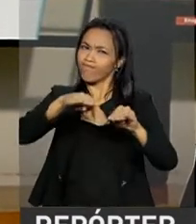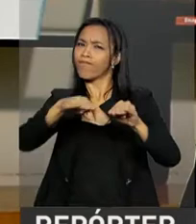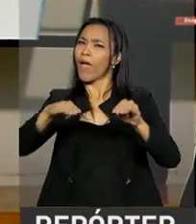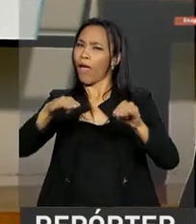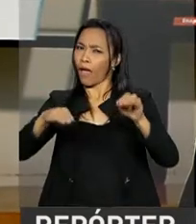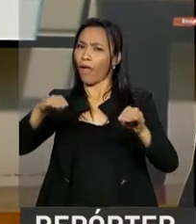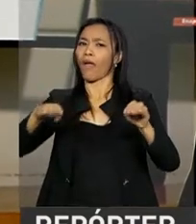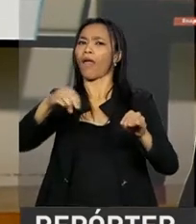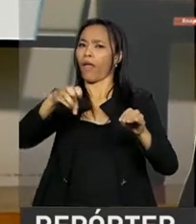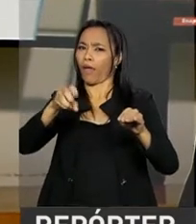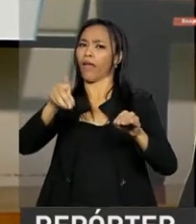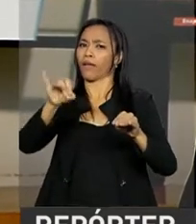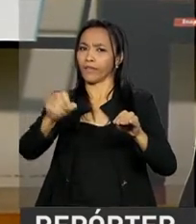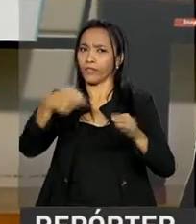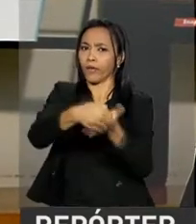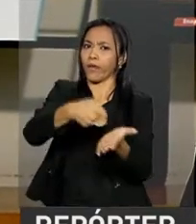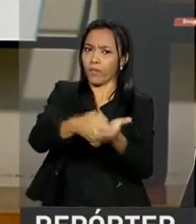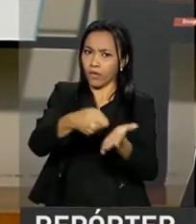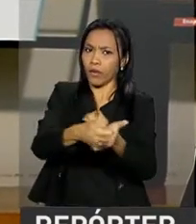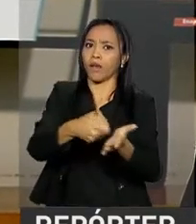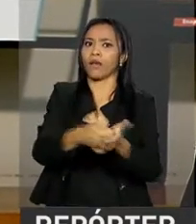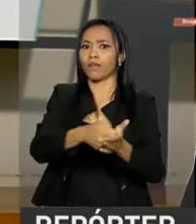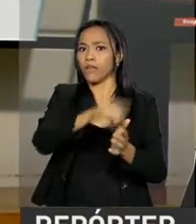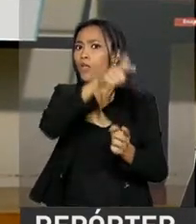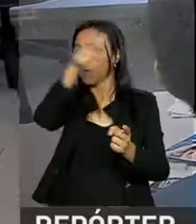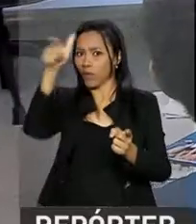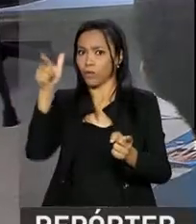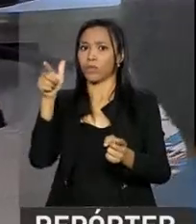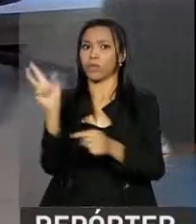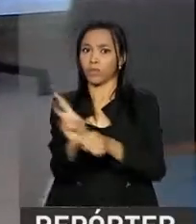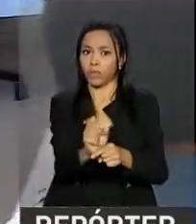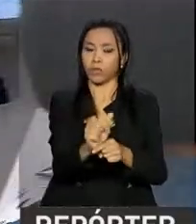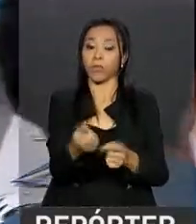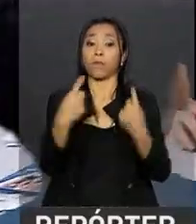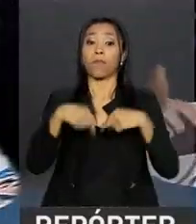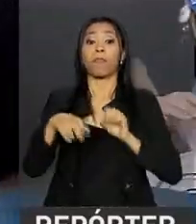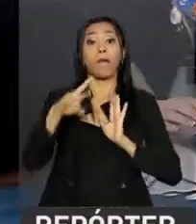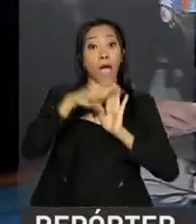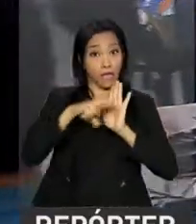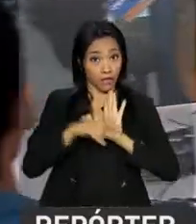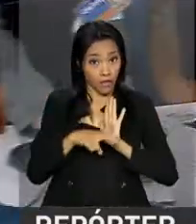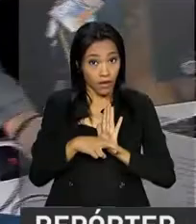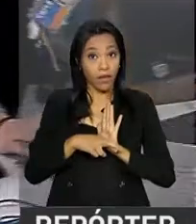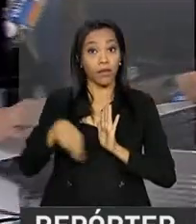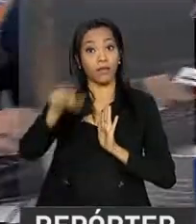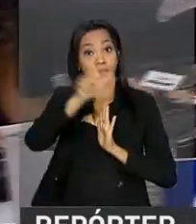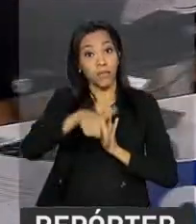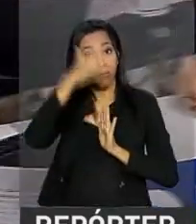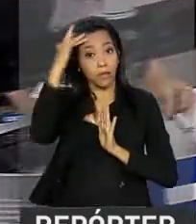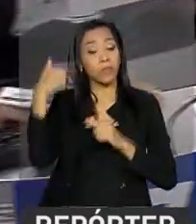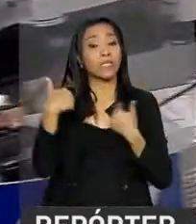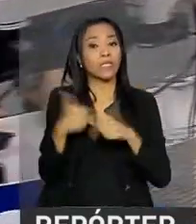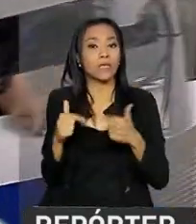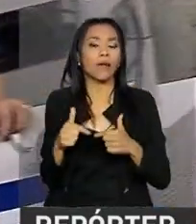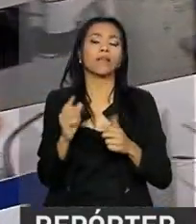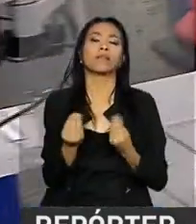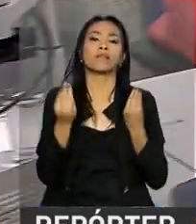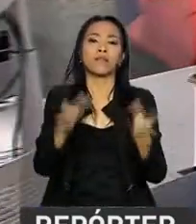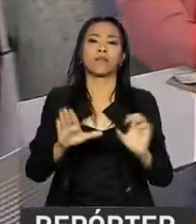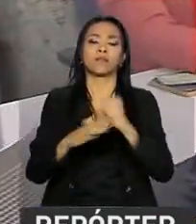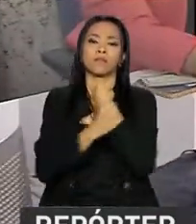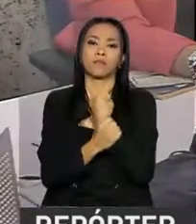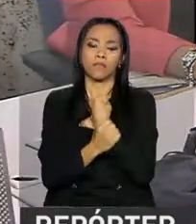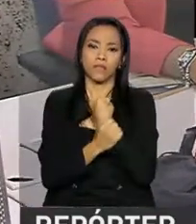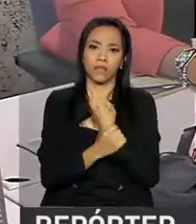juros cobrados dos consumidores de outras linhas de financiamento pelas regras o trabalhador poderá dar como garantia para as operações de crédito